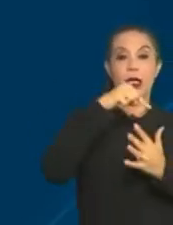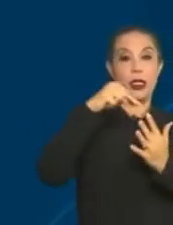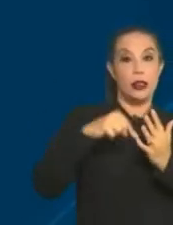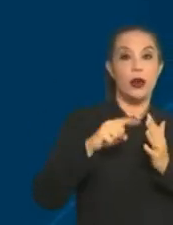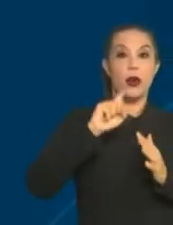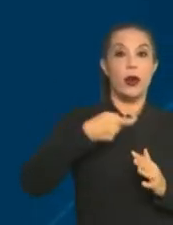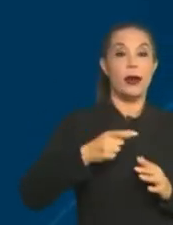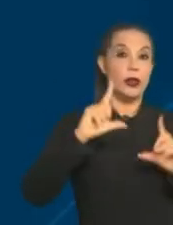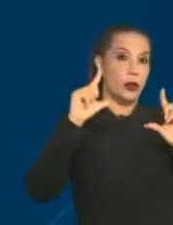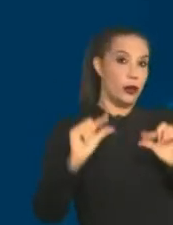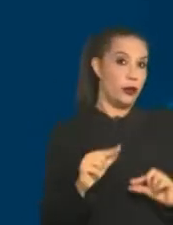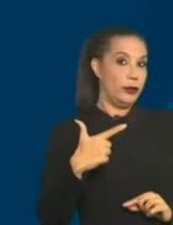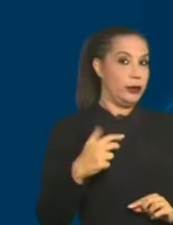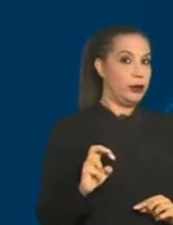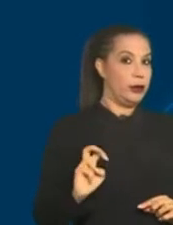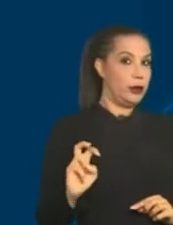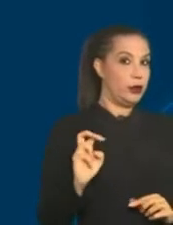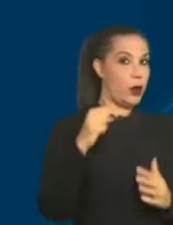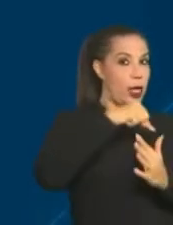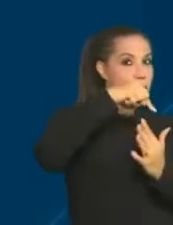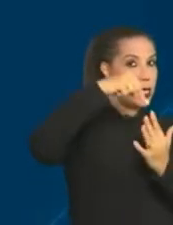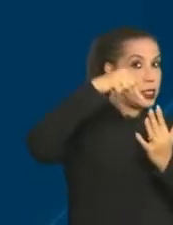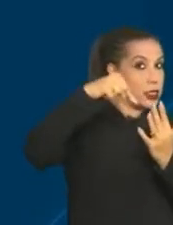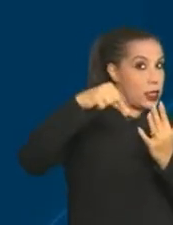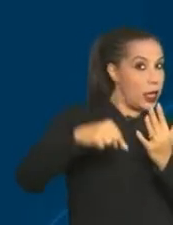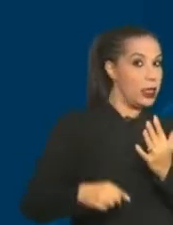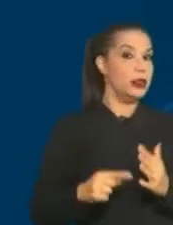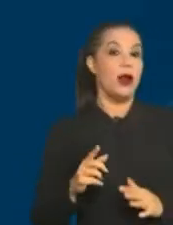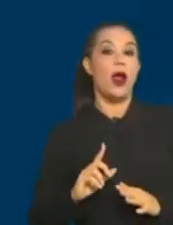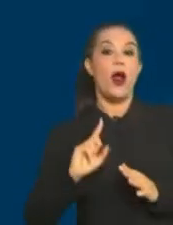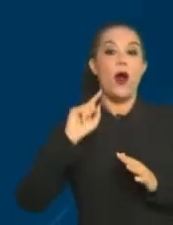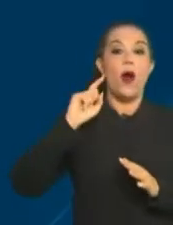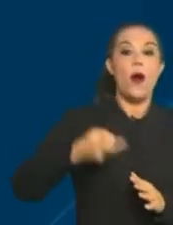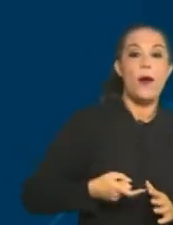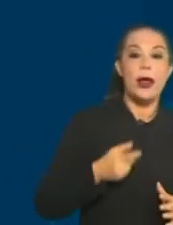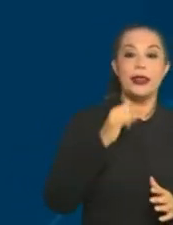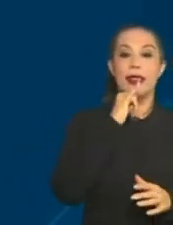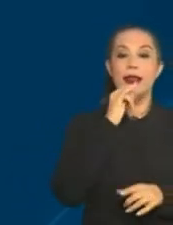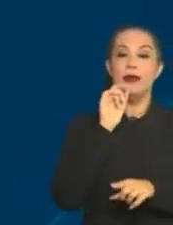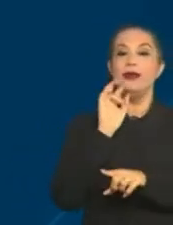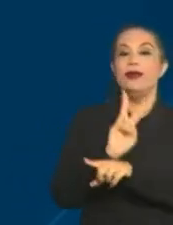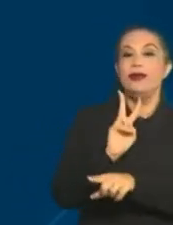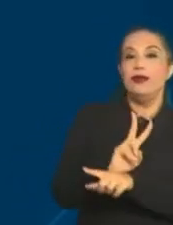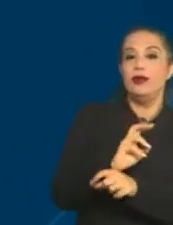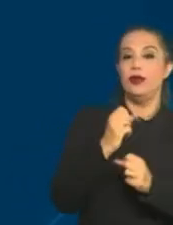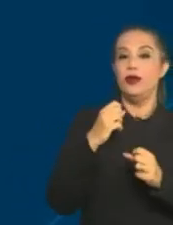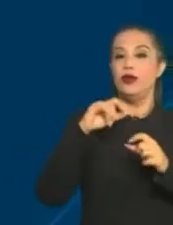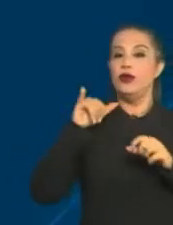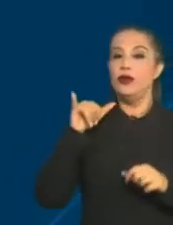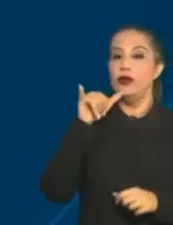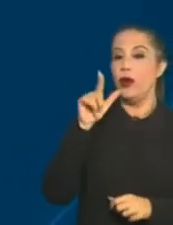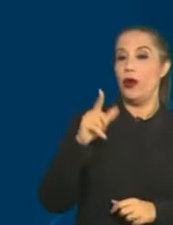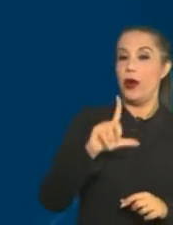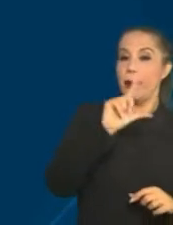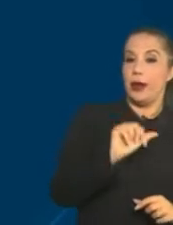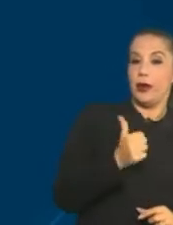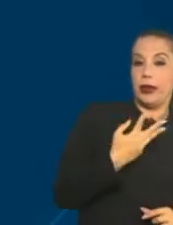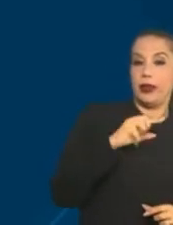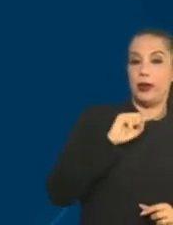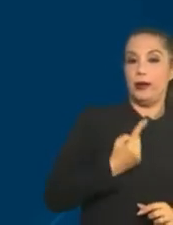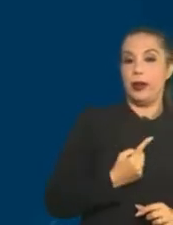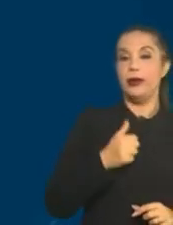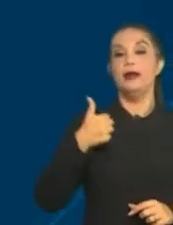cobrados, caíram para 25. A cobrança para habilitação em simulador de voo baixou de R$13 mil